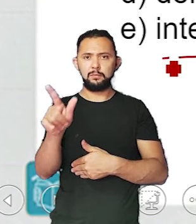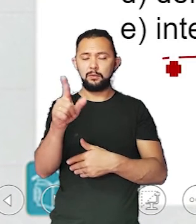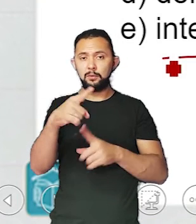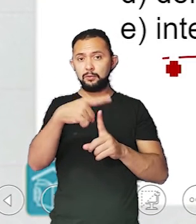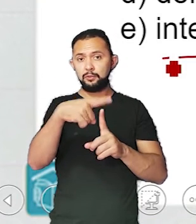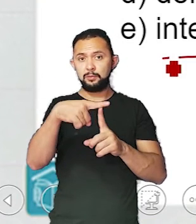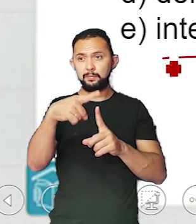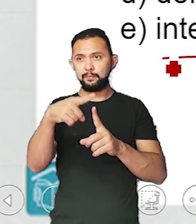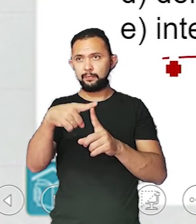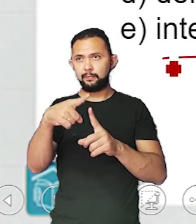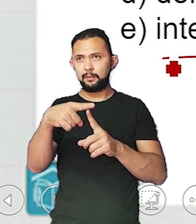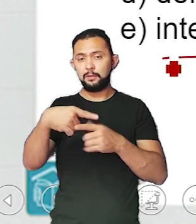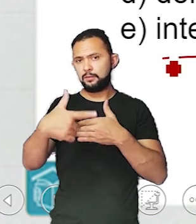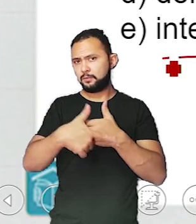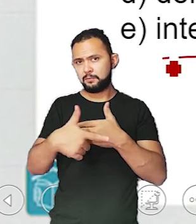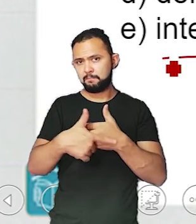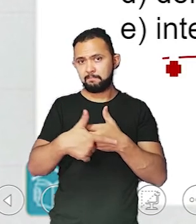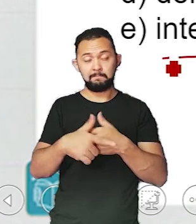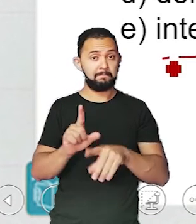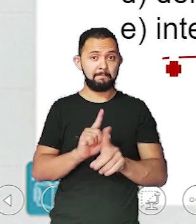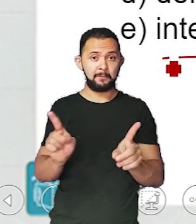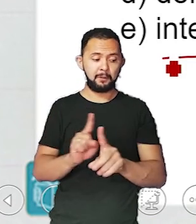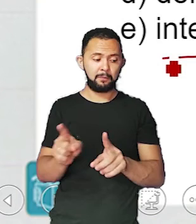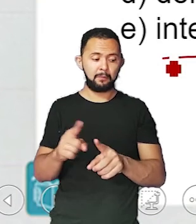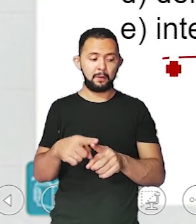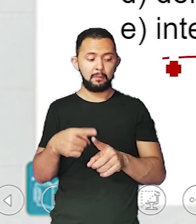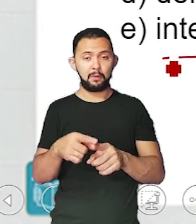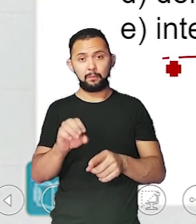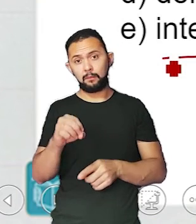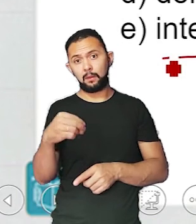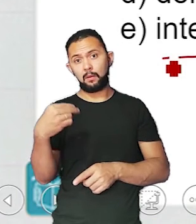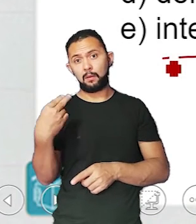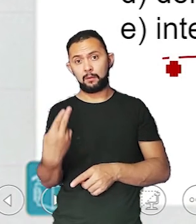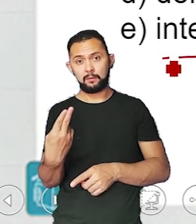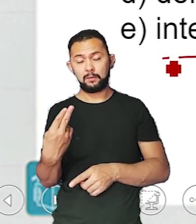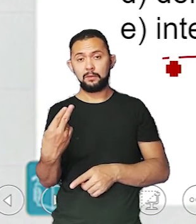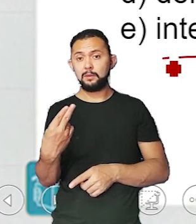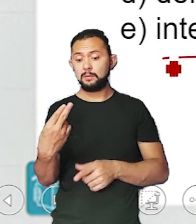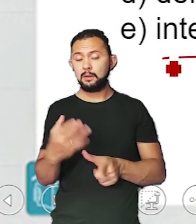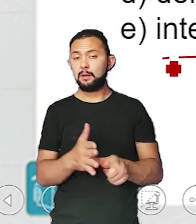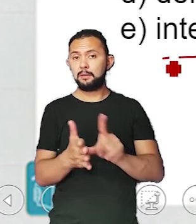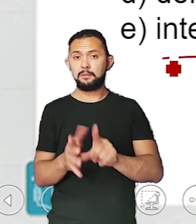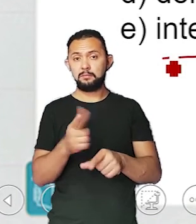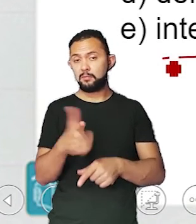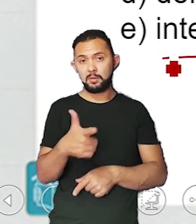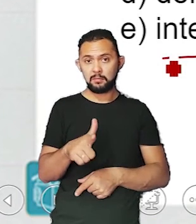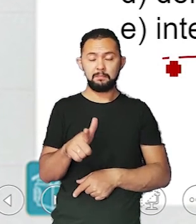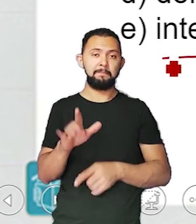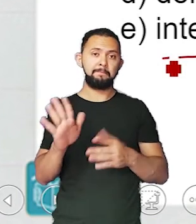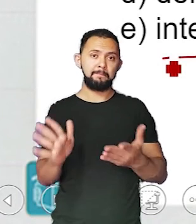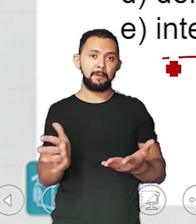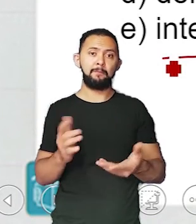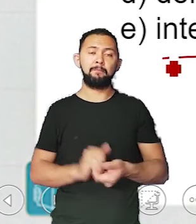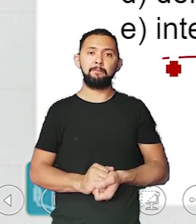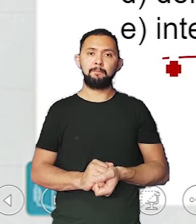Ok? Se tivesse um ozinho antes, né? Aí ele poderia ser um pronome demonstrativo. Se tivesse um ozinho antes, mas deixa quieto. Isso aqui não é para a